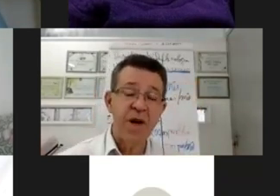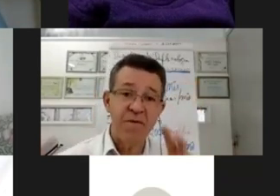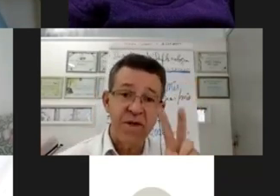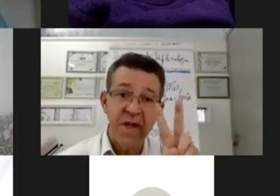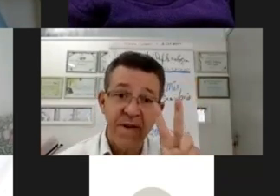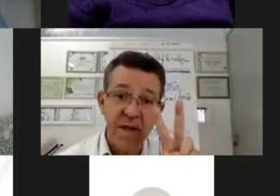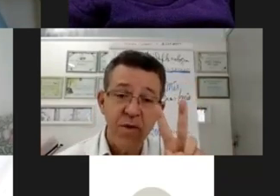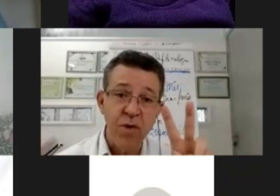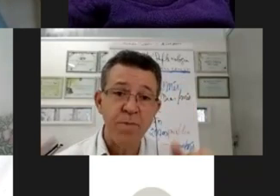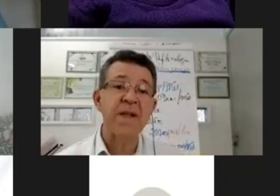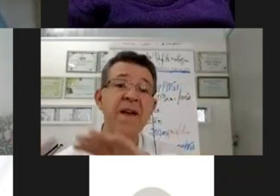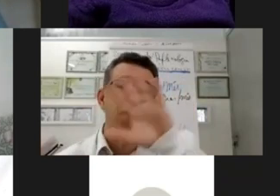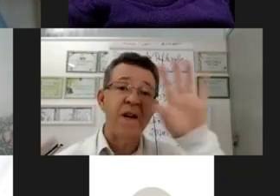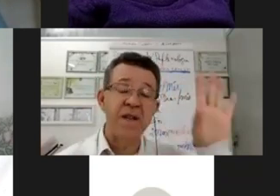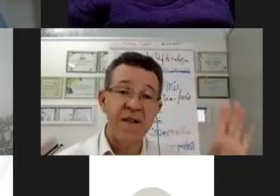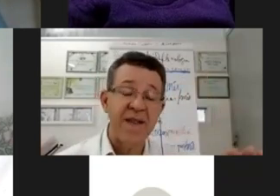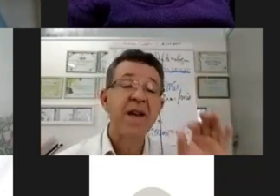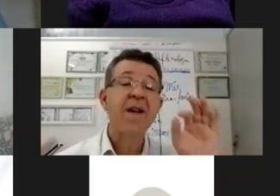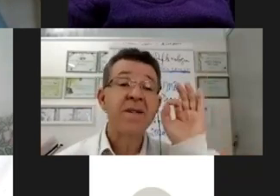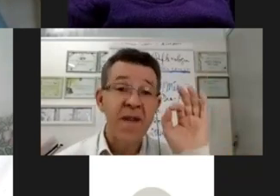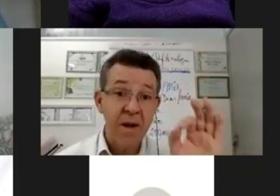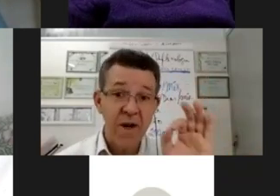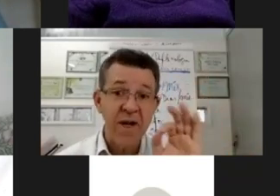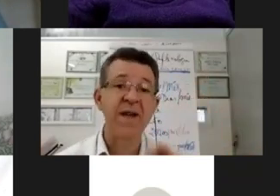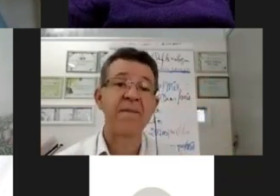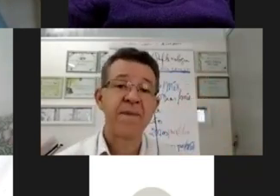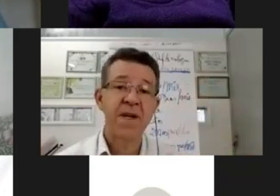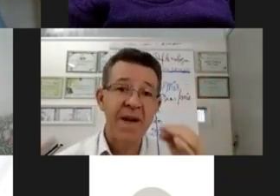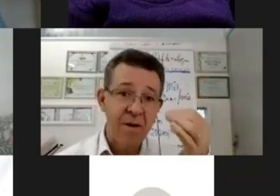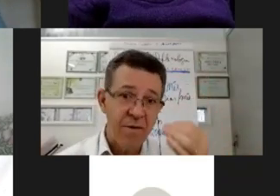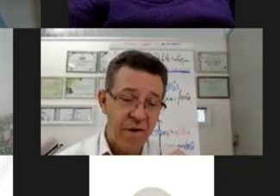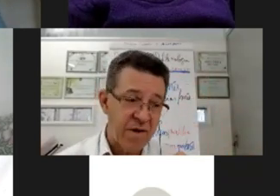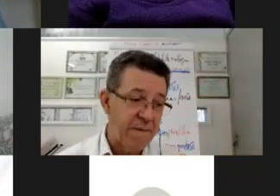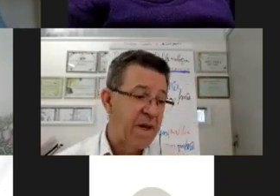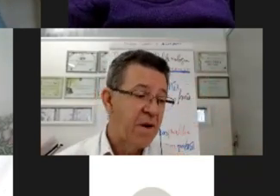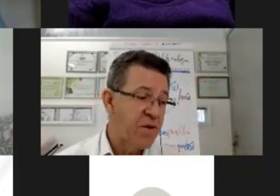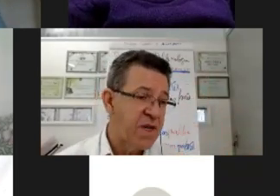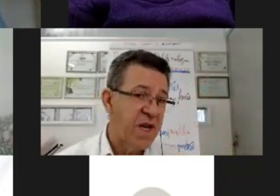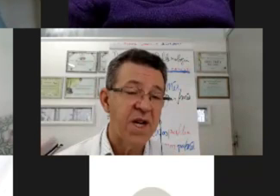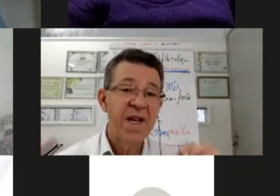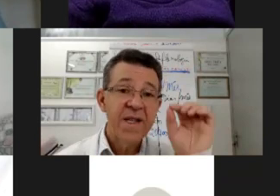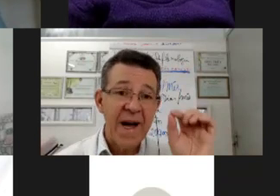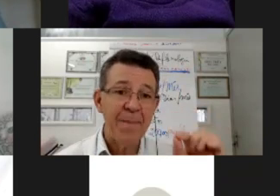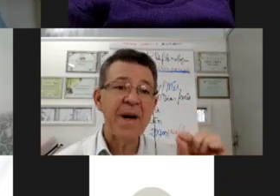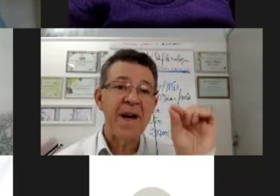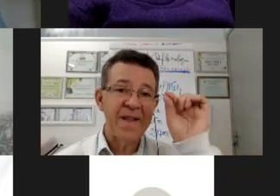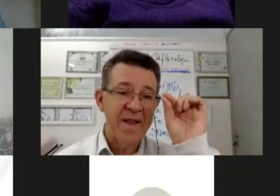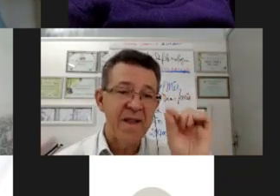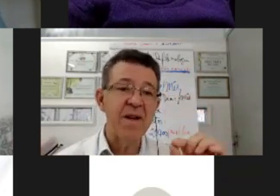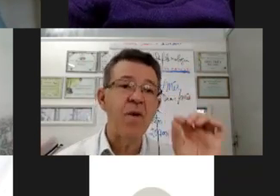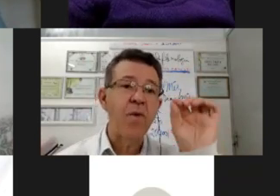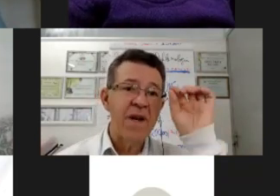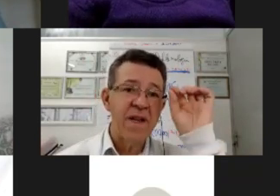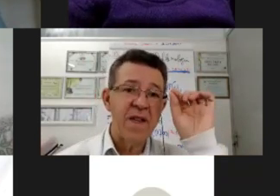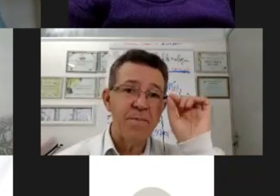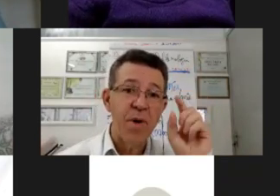foi embora, você tem 20 minutos para dar essa organizada sem correria, trabalhar com folga. Ou seja, dá para